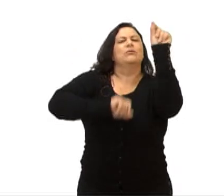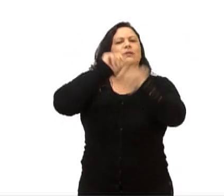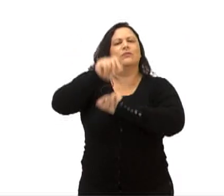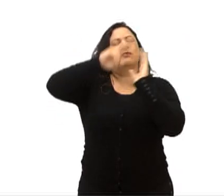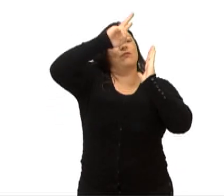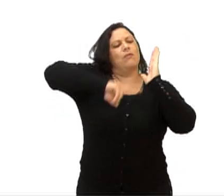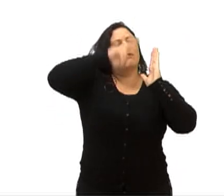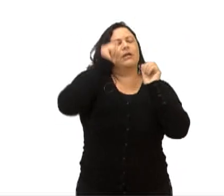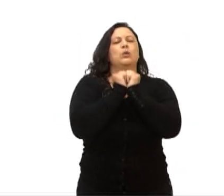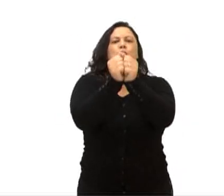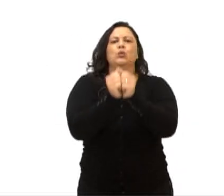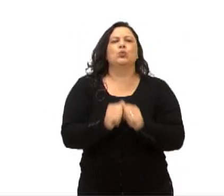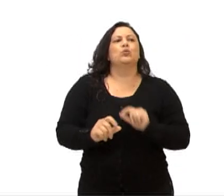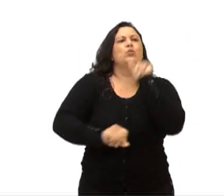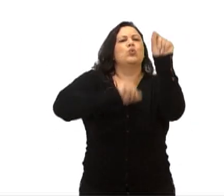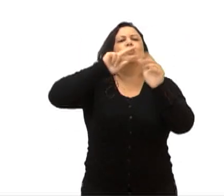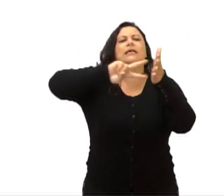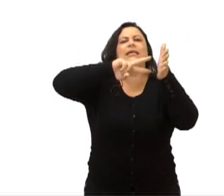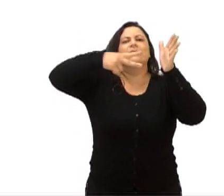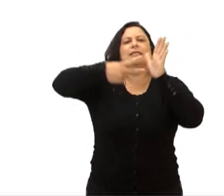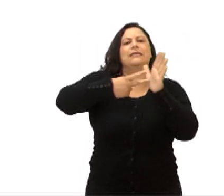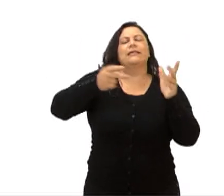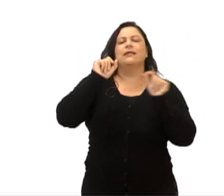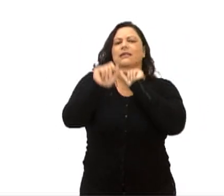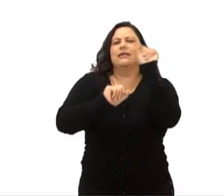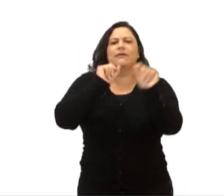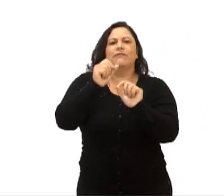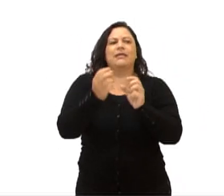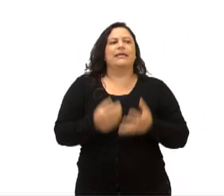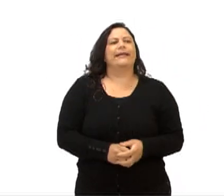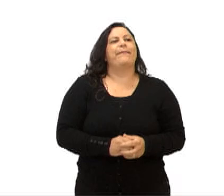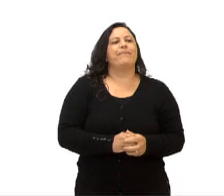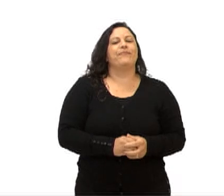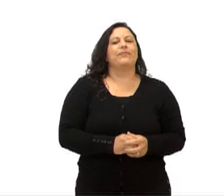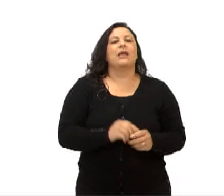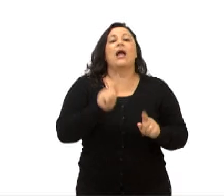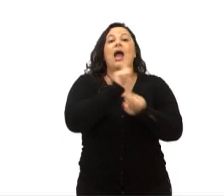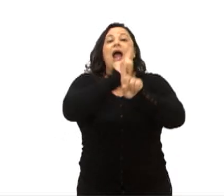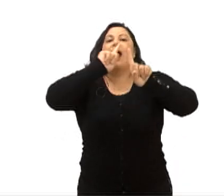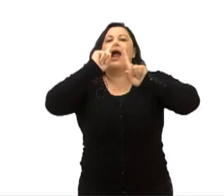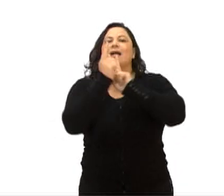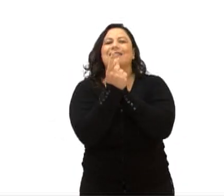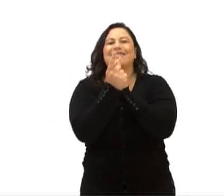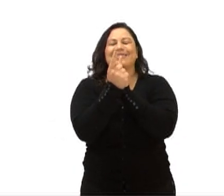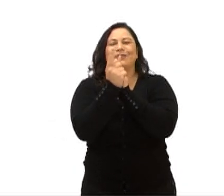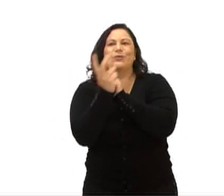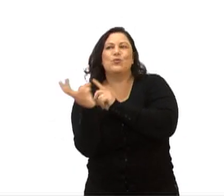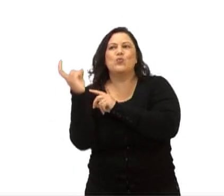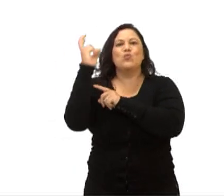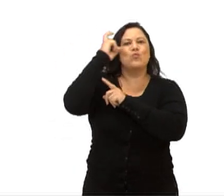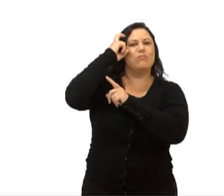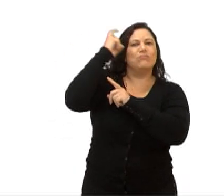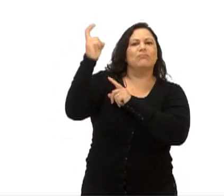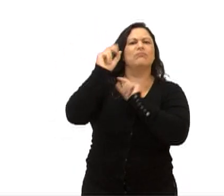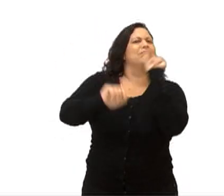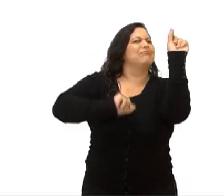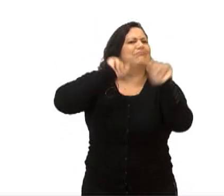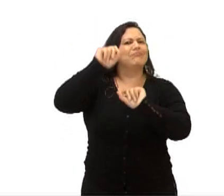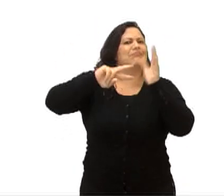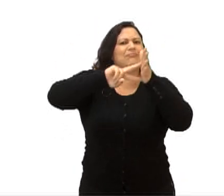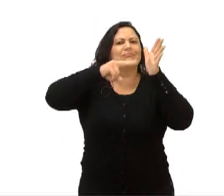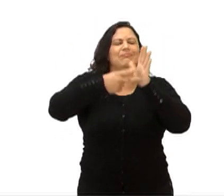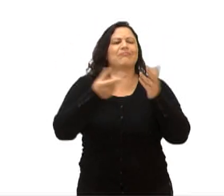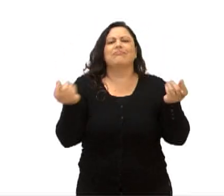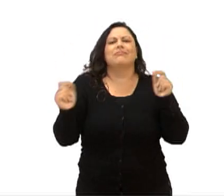tá? O que significa a expressão geocultura? Duas alternativas para vocês escolherem aí, né?